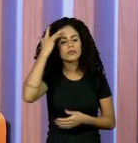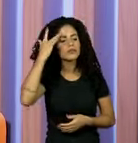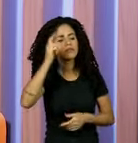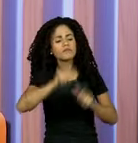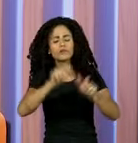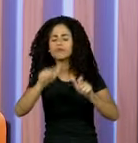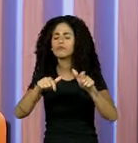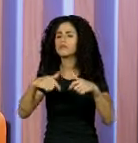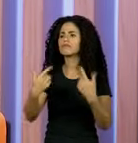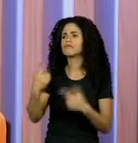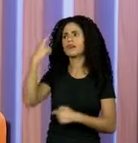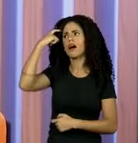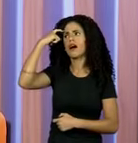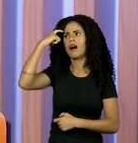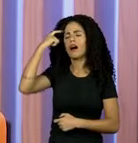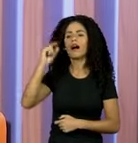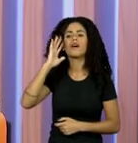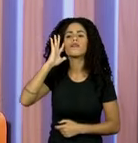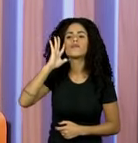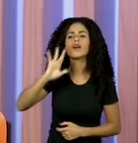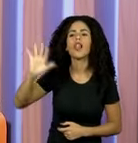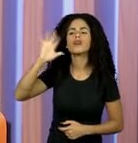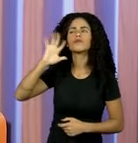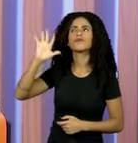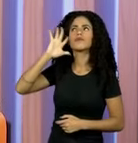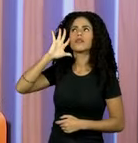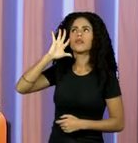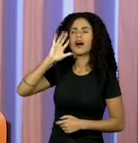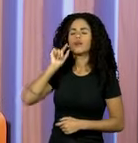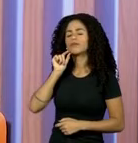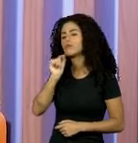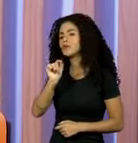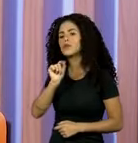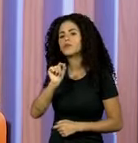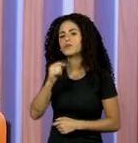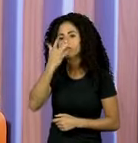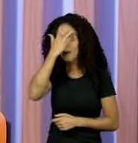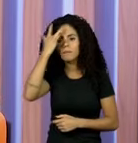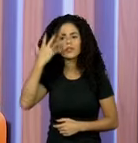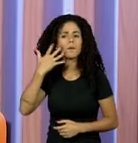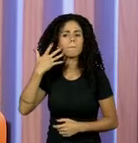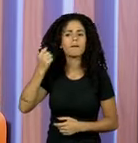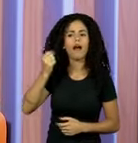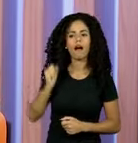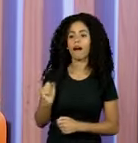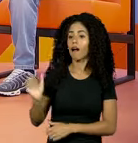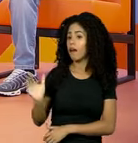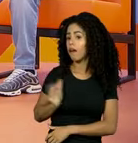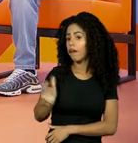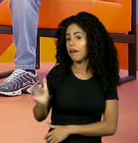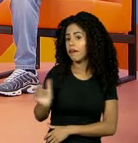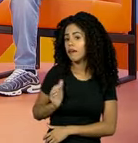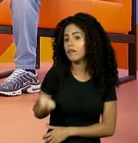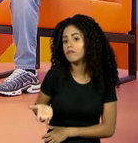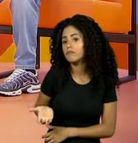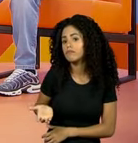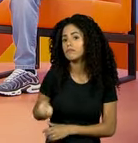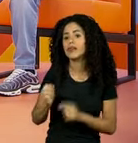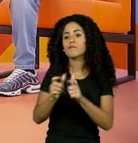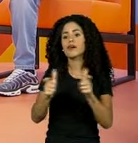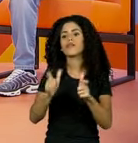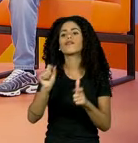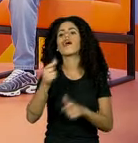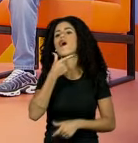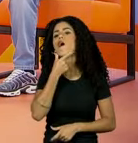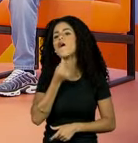esperam em especial da filosofia eh pessoas brancas de classe alta e em geral homens